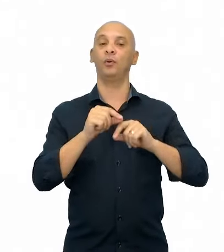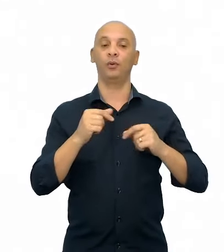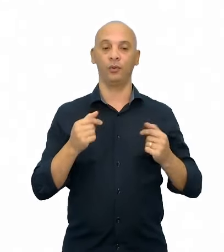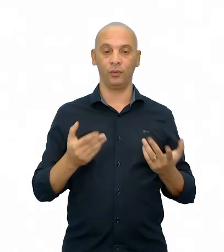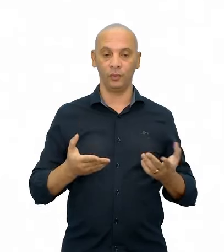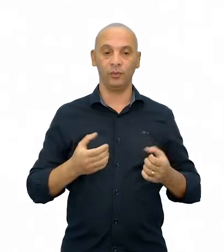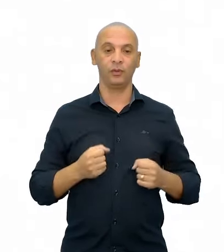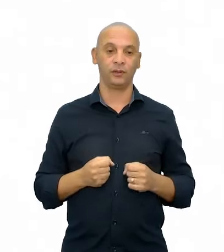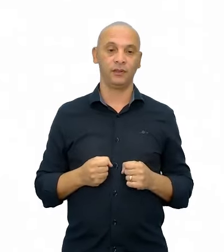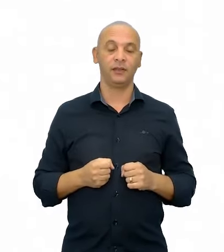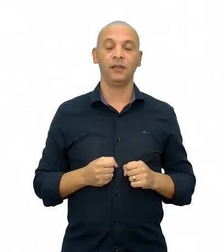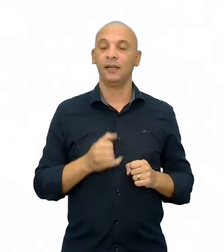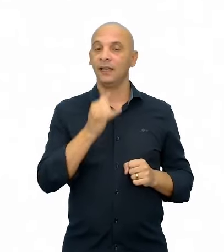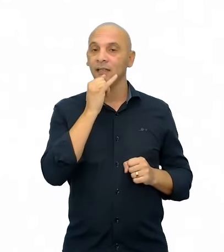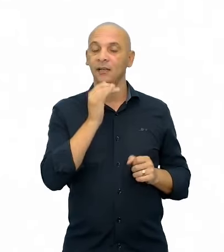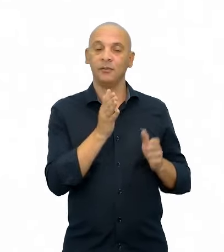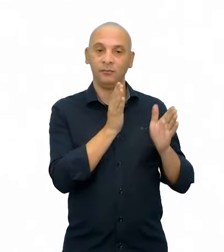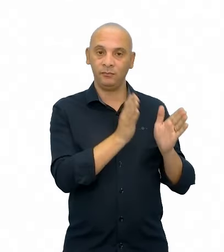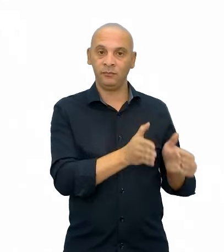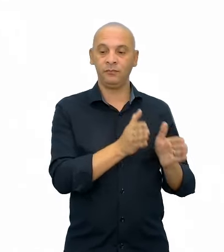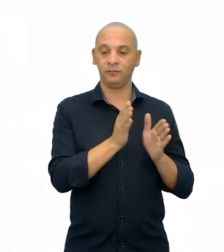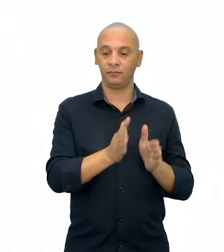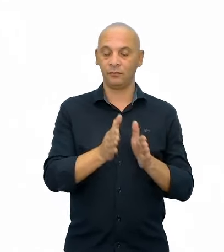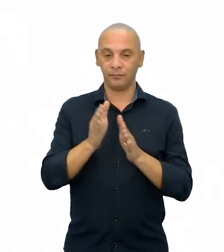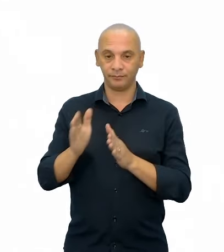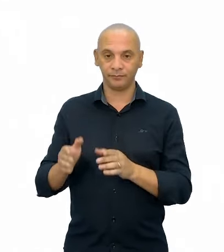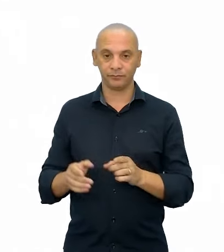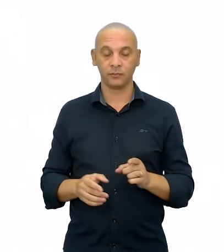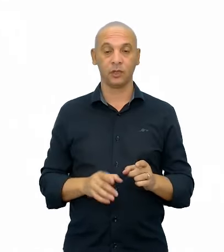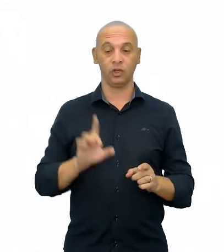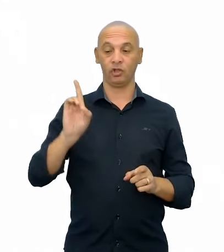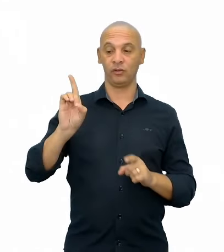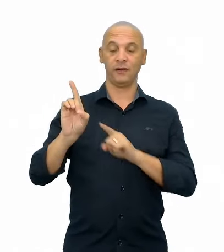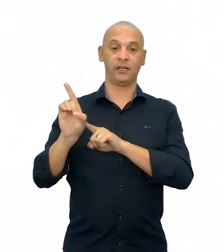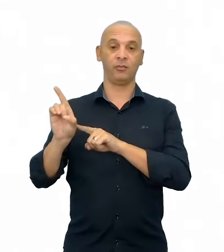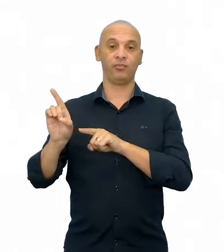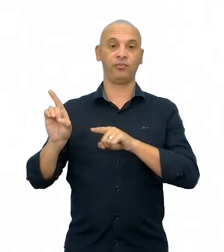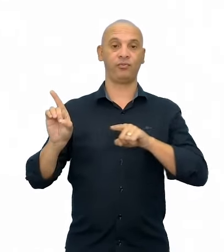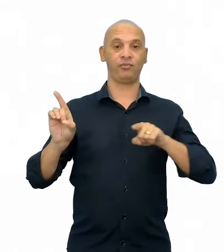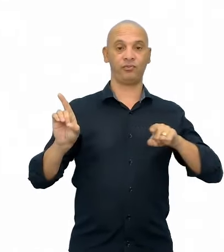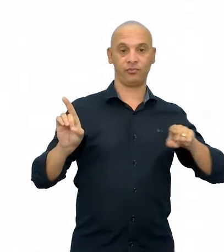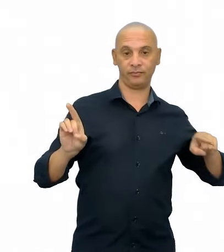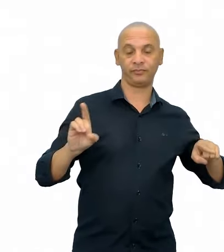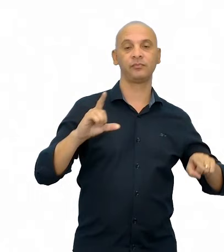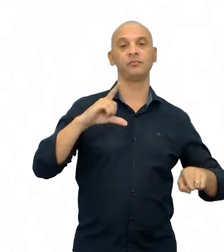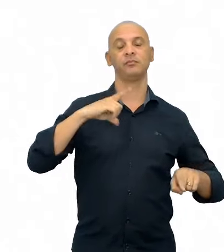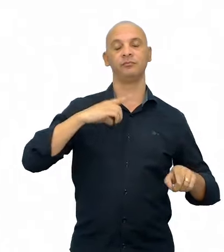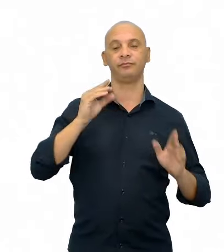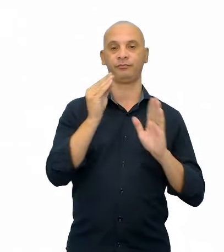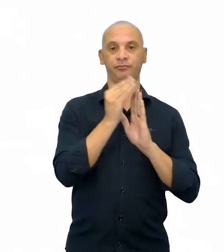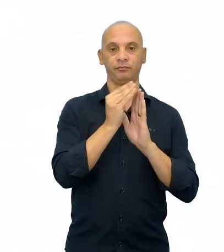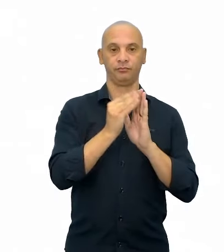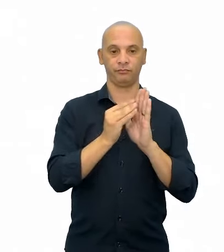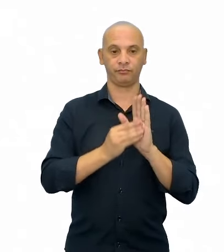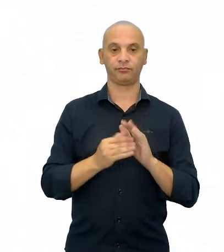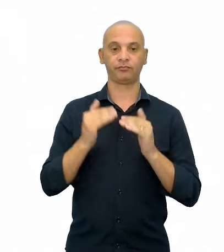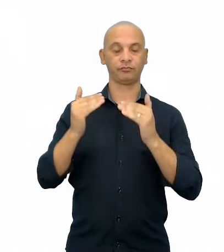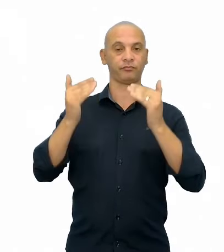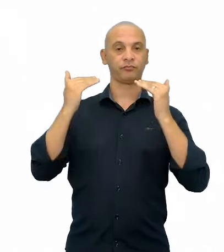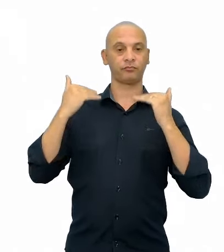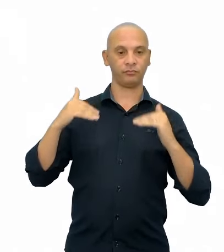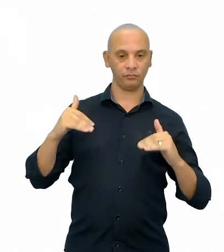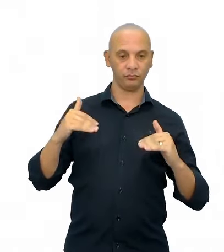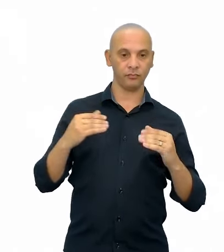aqui, posicionar as parcelas da direita para a esquerda, uma embaixo da outra. Depois, qual